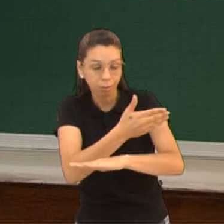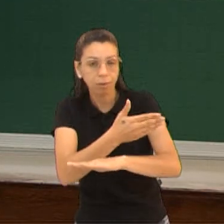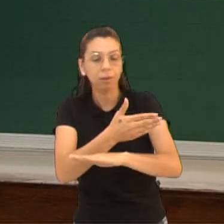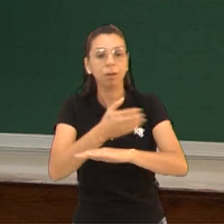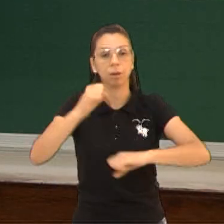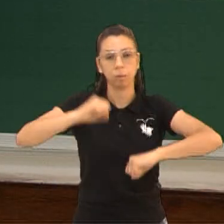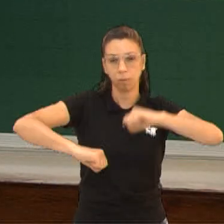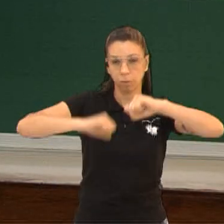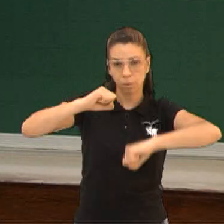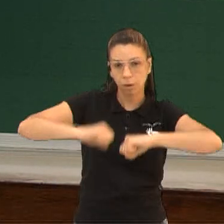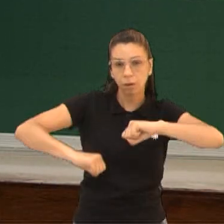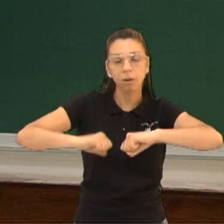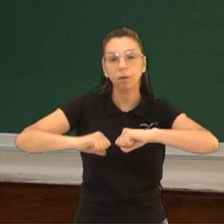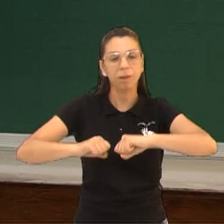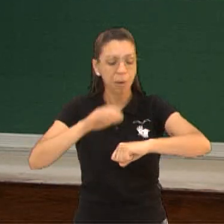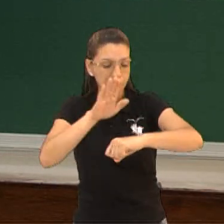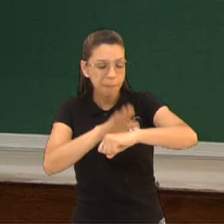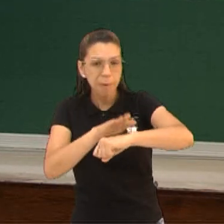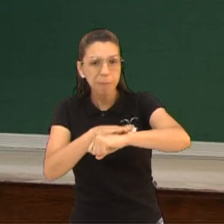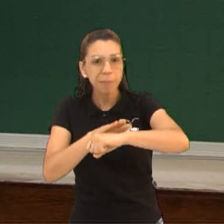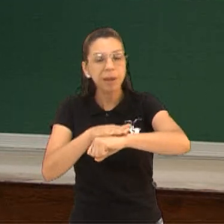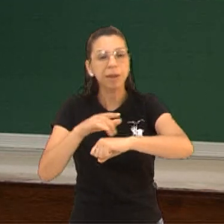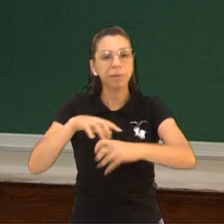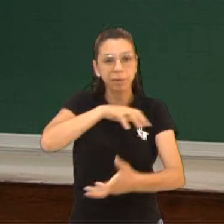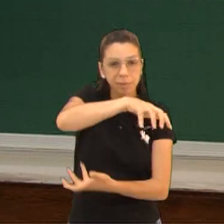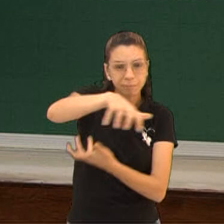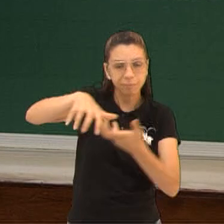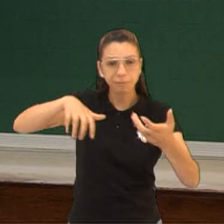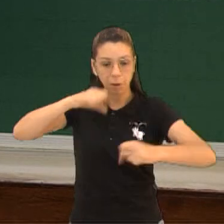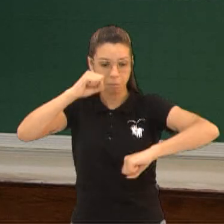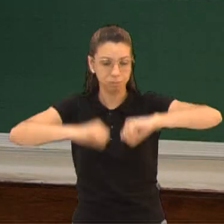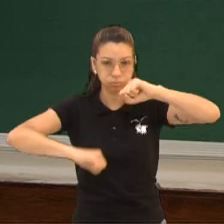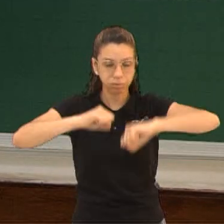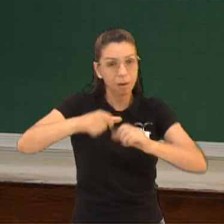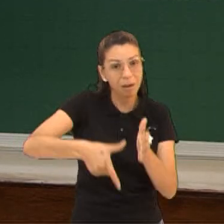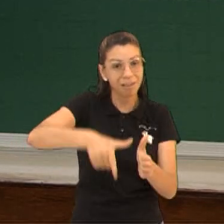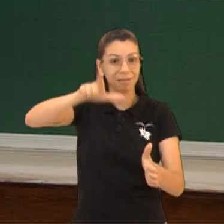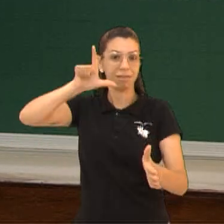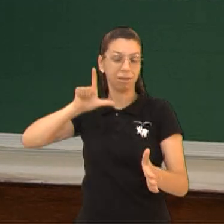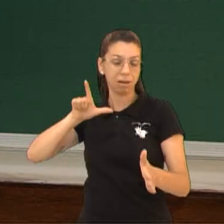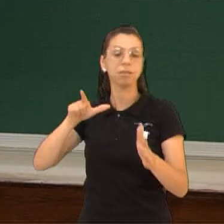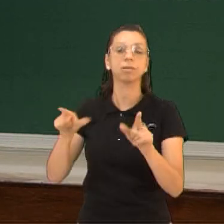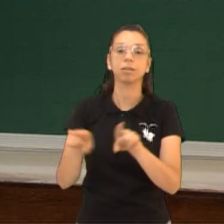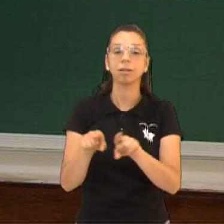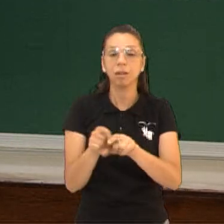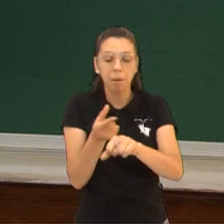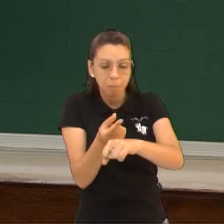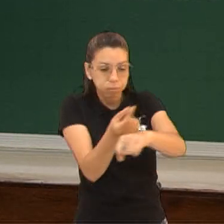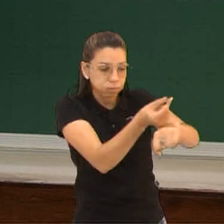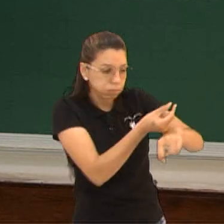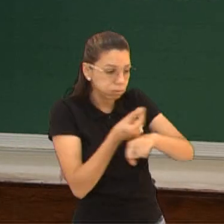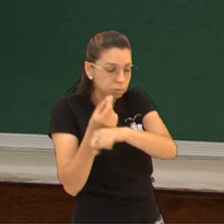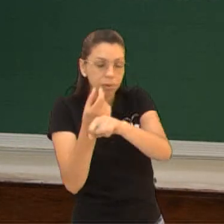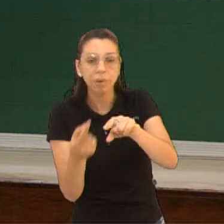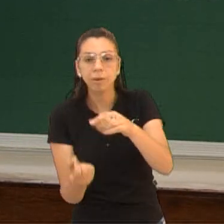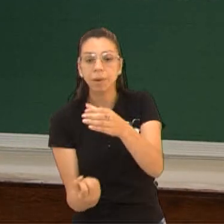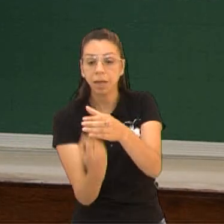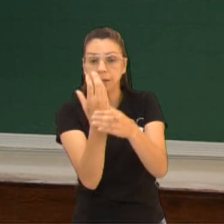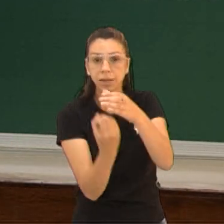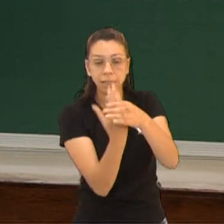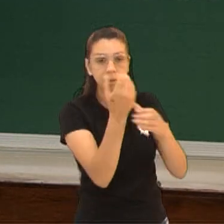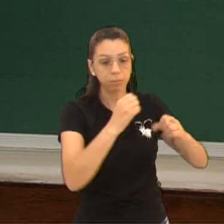seja, aquele momento que antecede a Revolução Industrial com a consolidação do capitalismo e o surgimento das